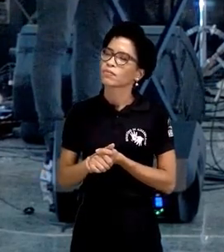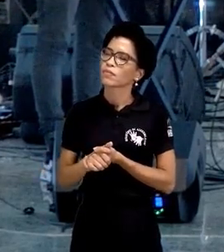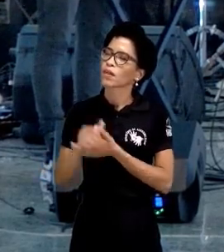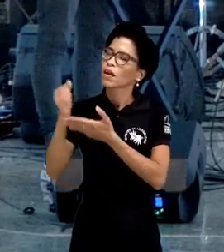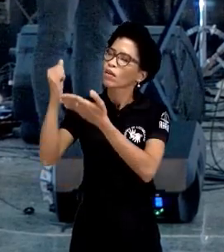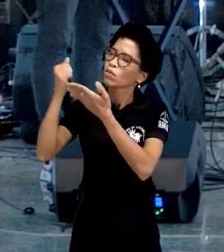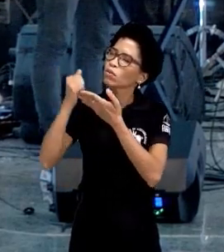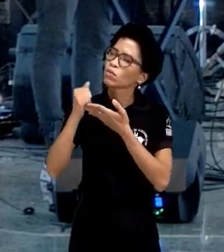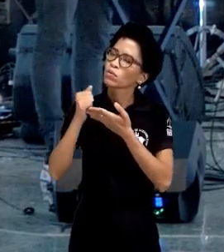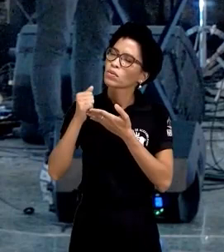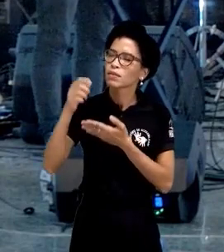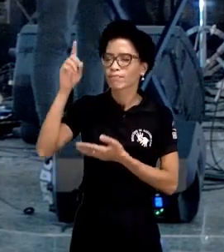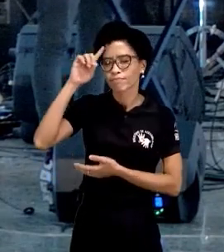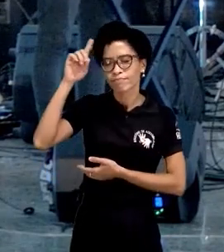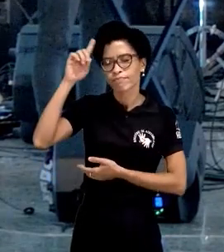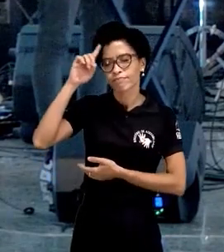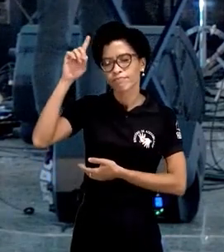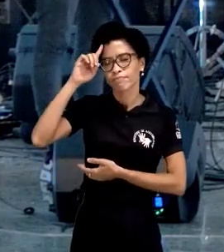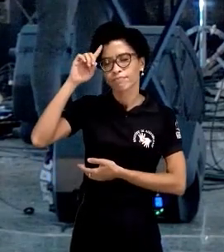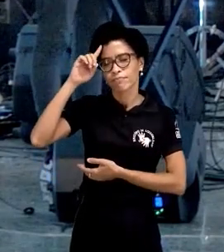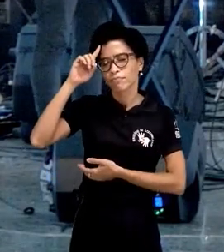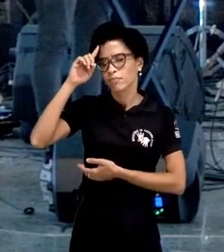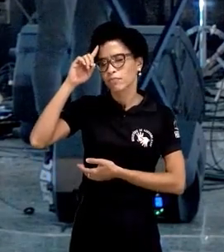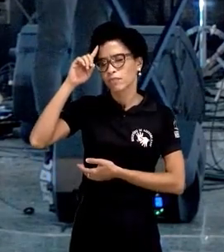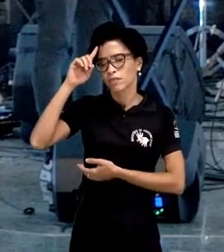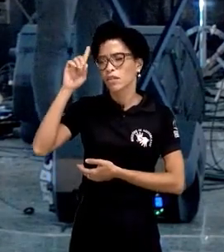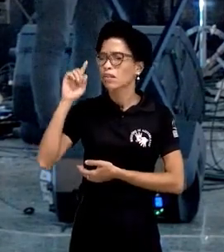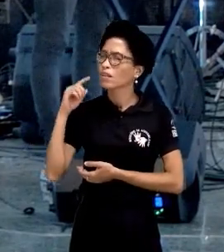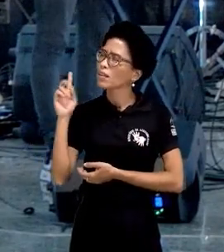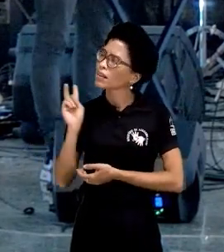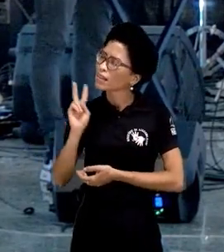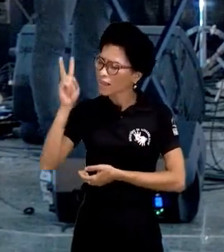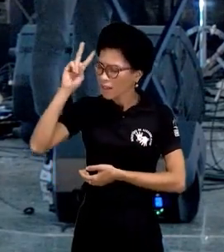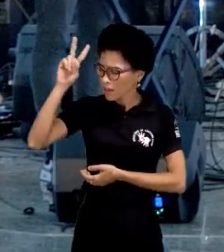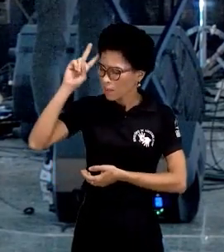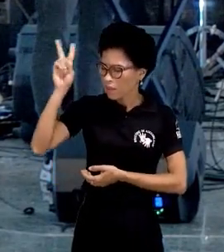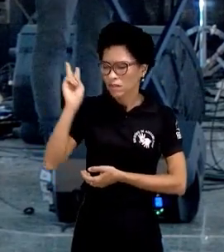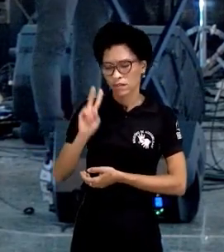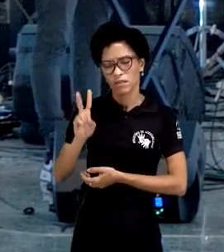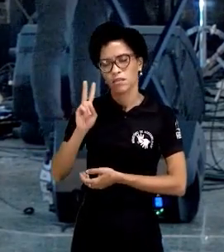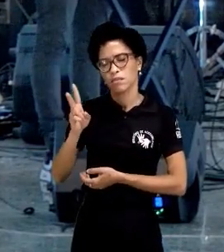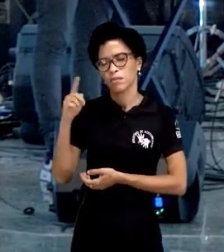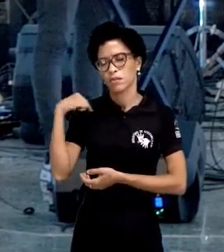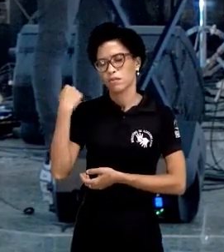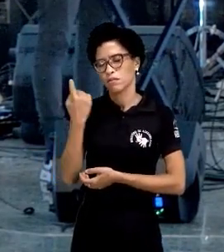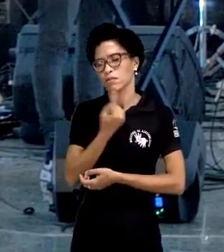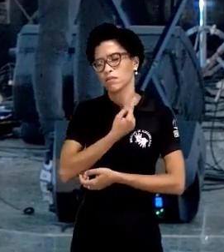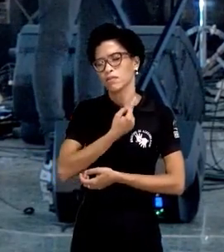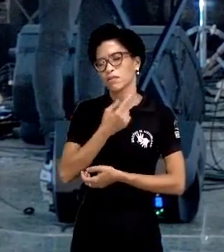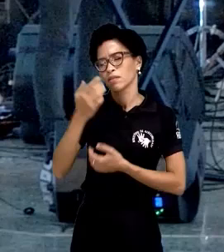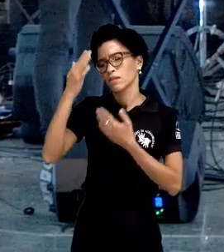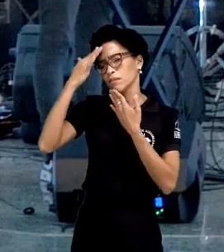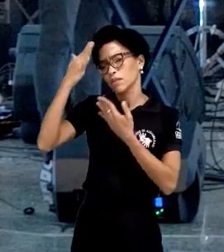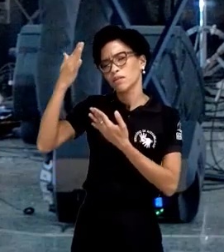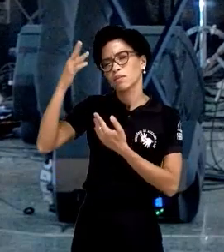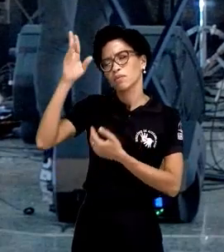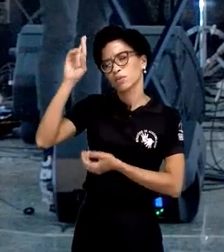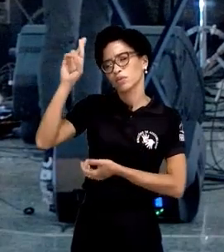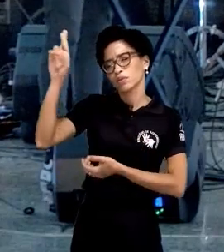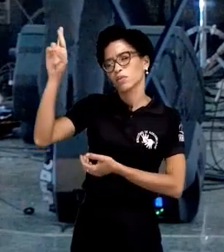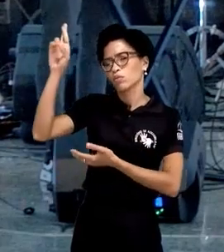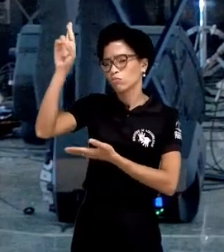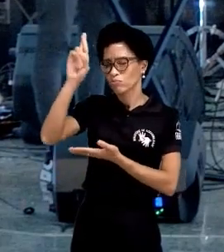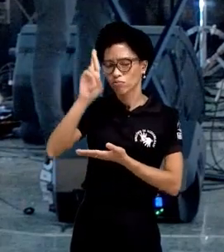nossa caminhada. Obrigado porque o Senhor está conosco dia após dia, Pai. Continua falando aos nossos